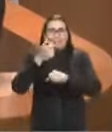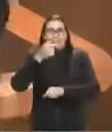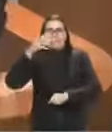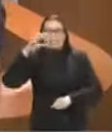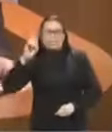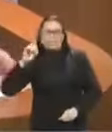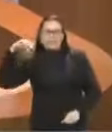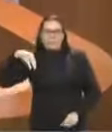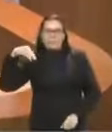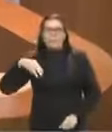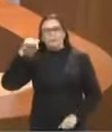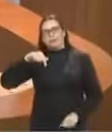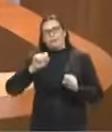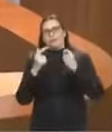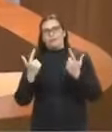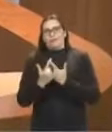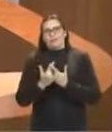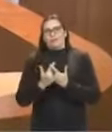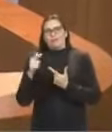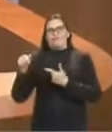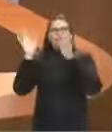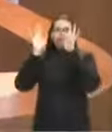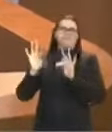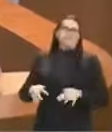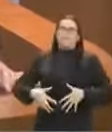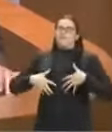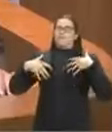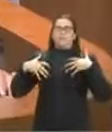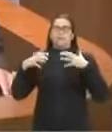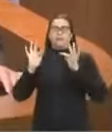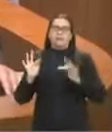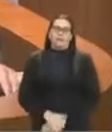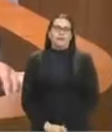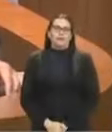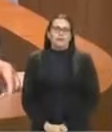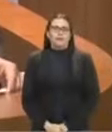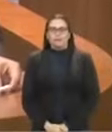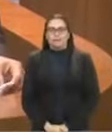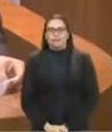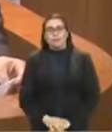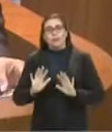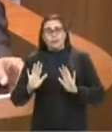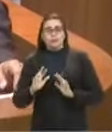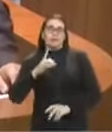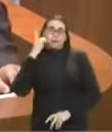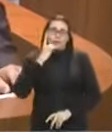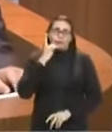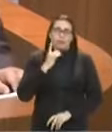senhoras e senhores deputados, primeiramente o que me traz aqui é para falar